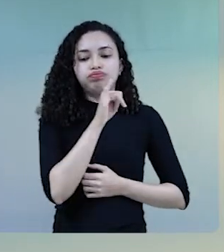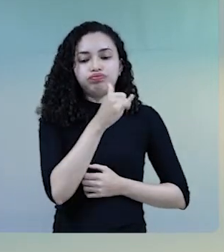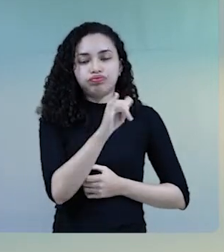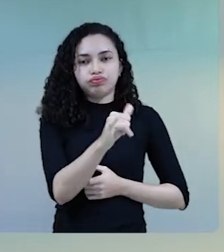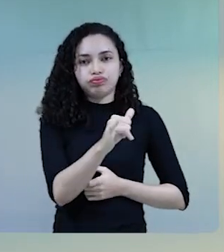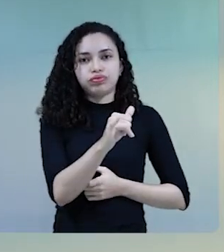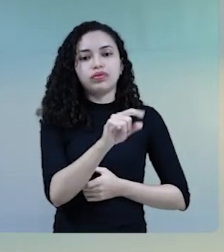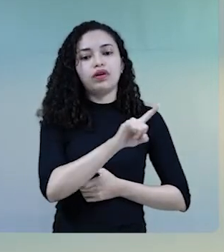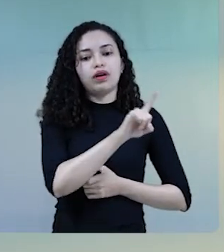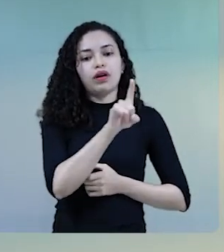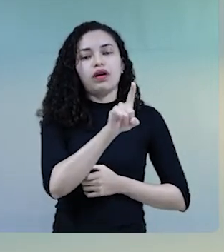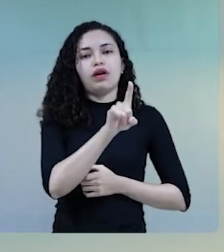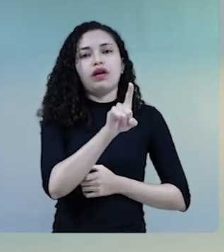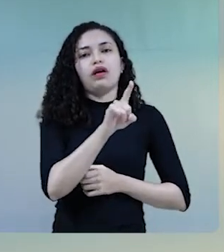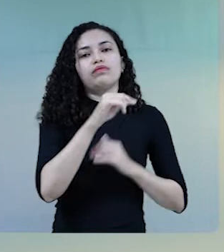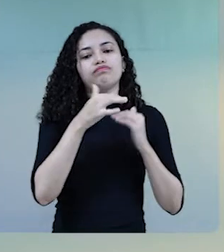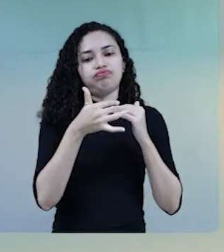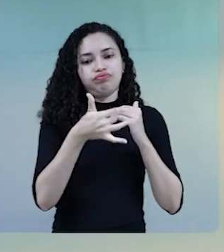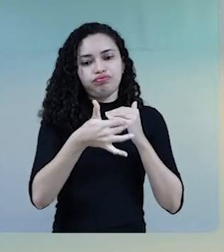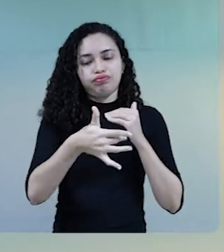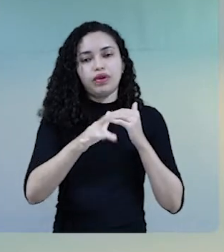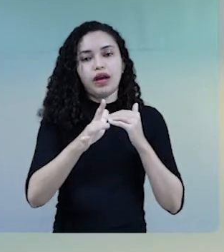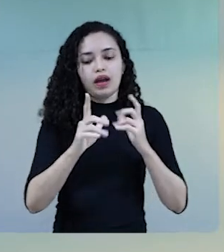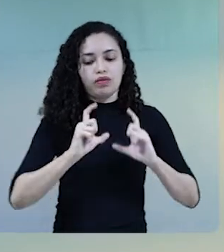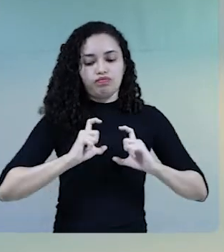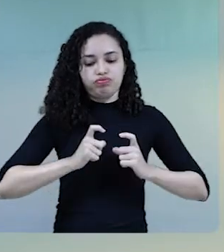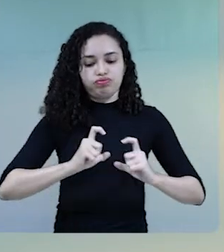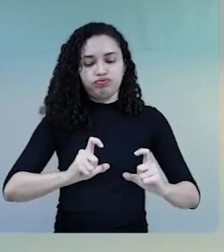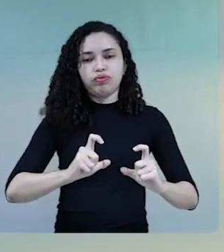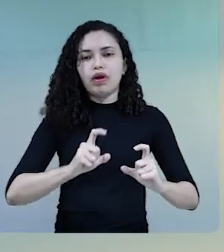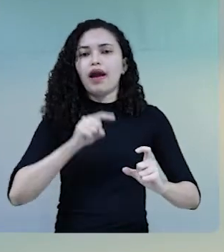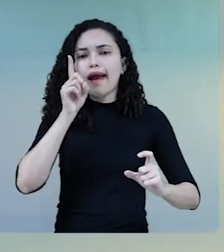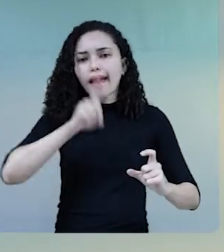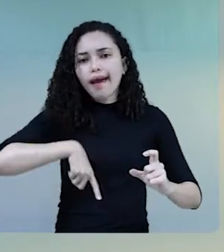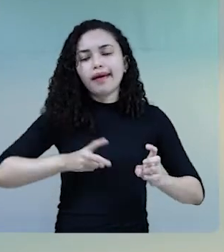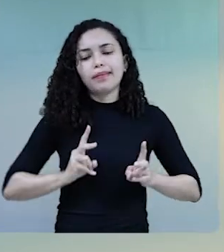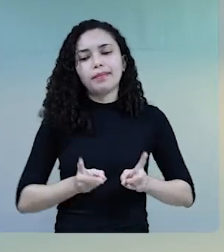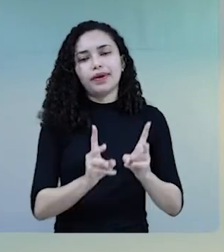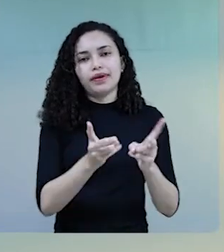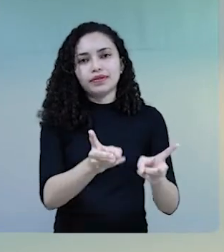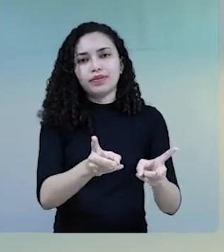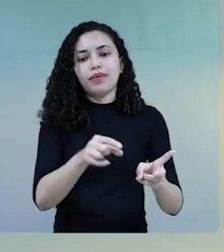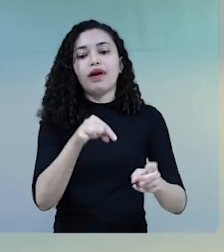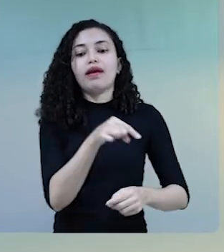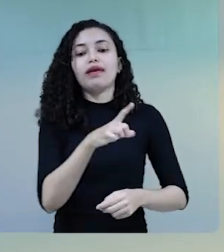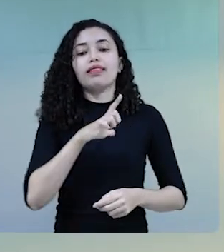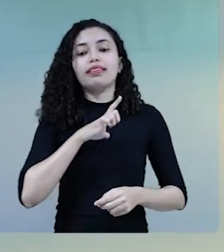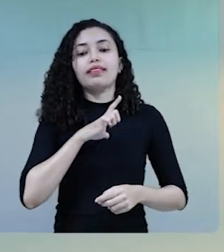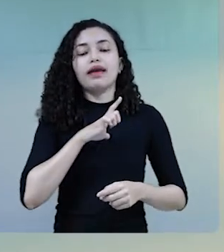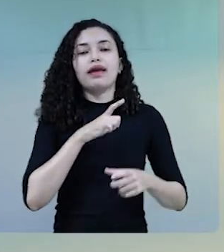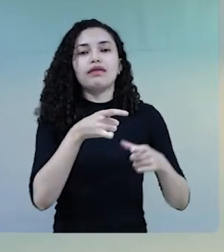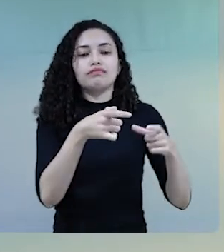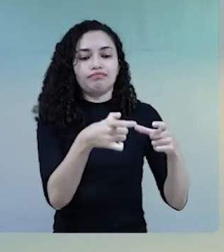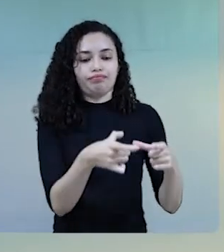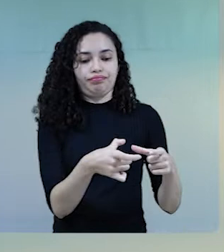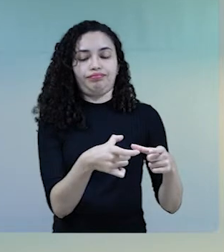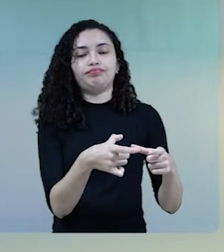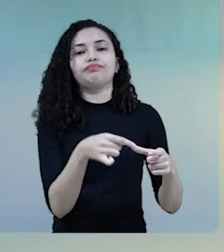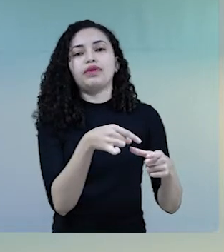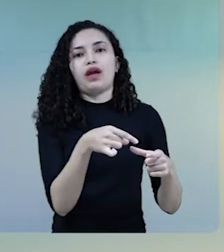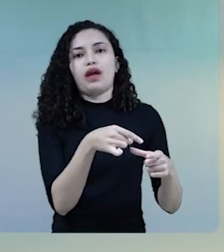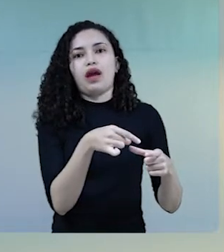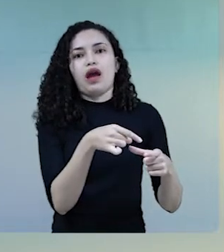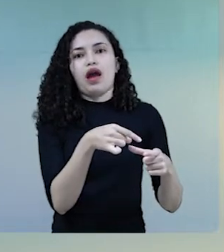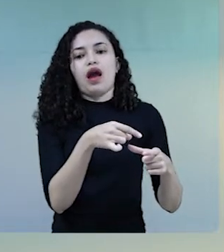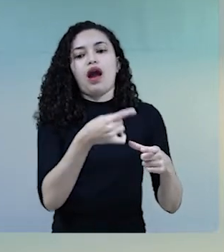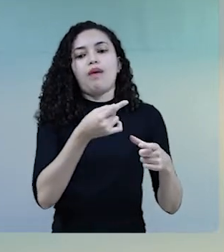que passa nos resistores é a mesma. Aqui a gente tem uma bateria produzindo o quê? Uma corrente elétrica, tá?